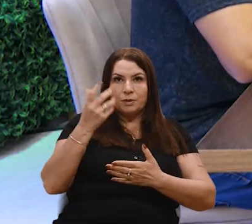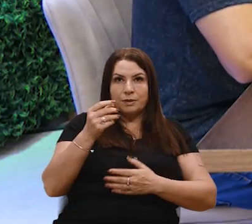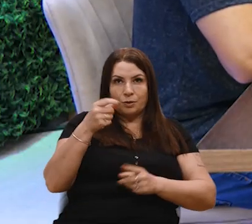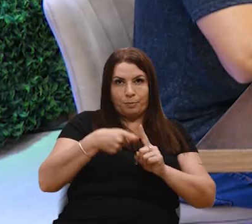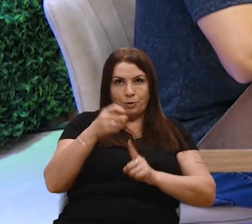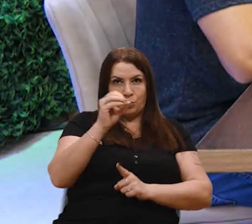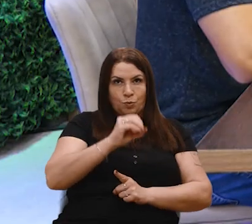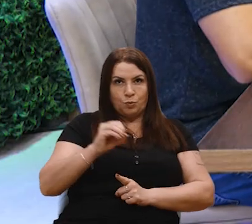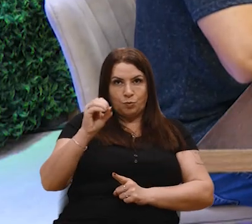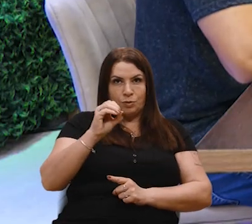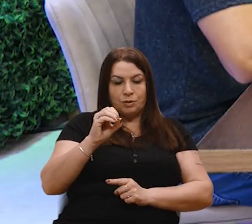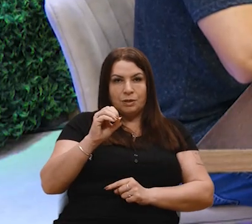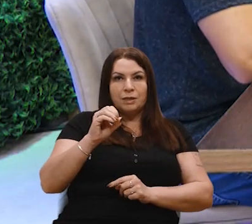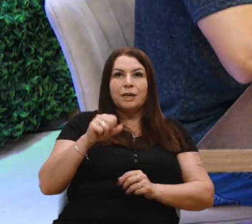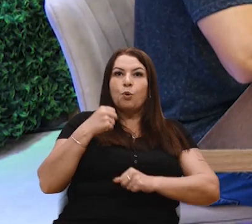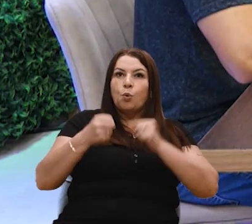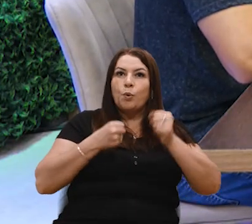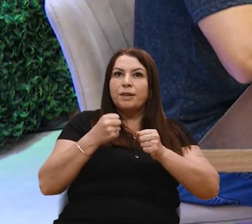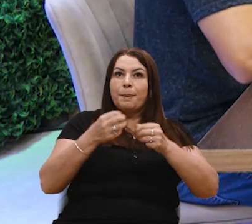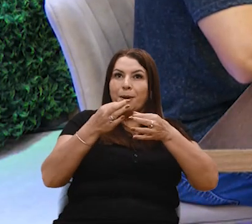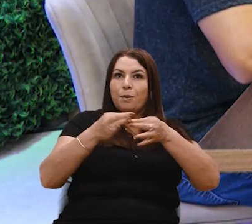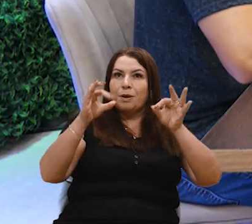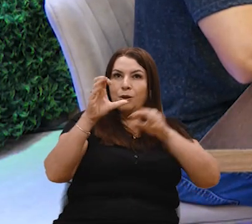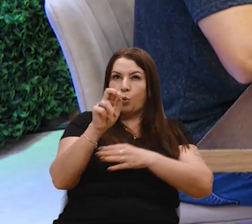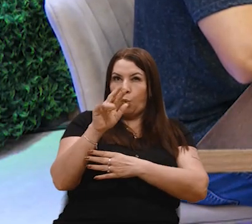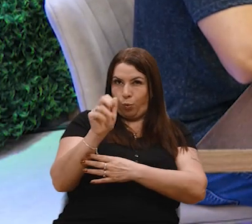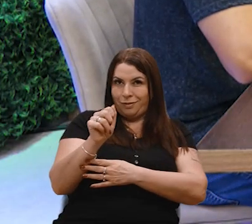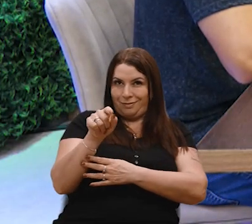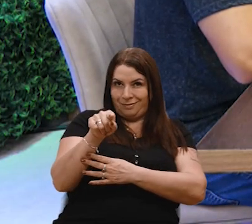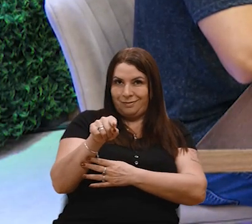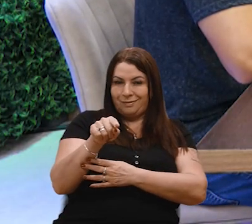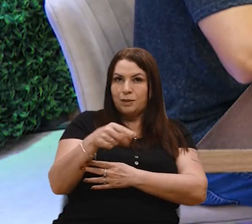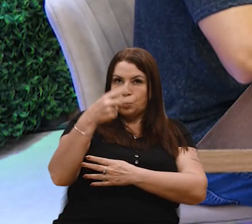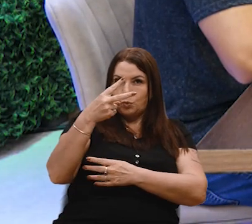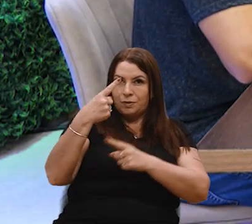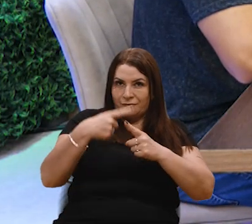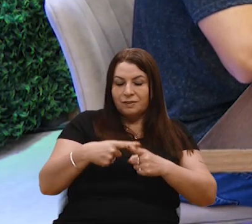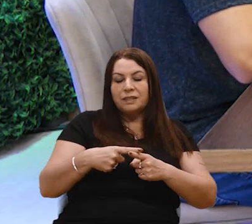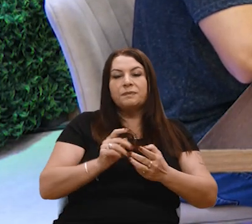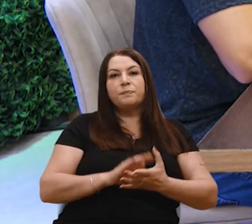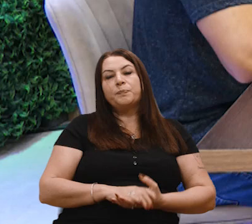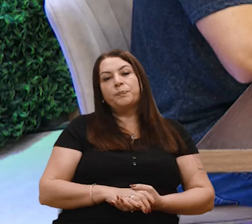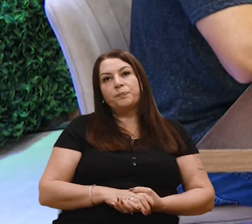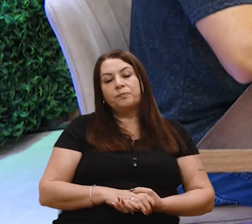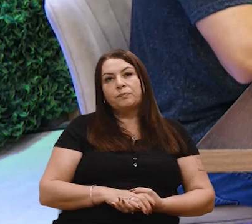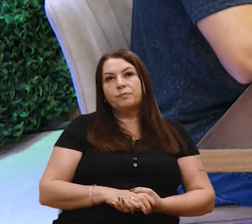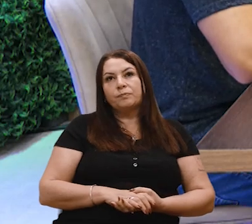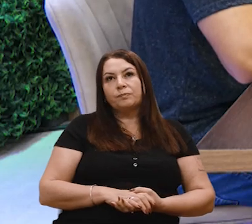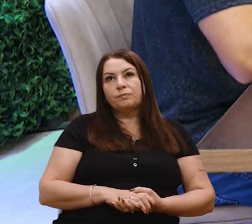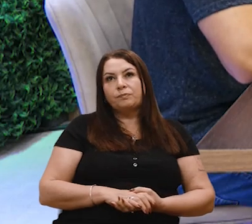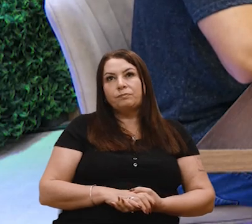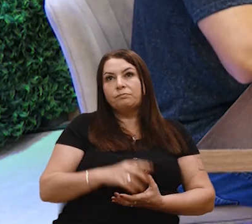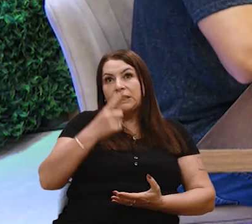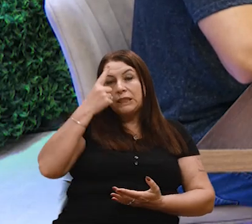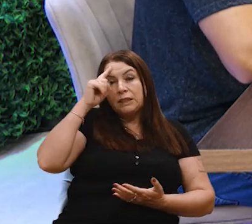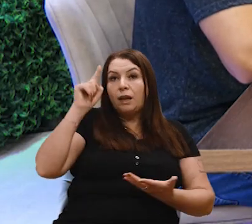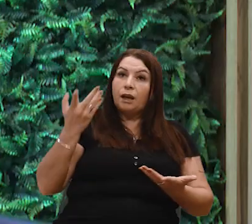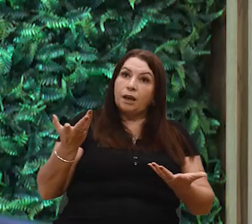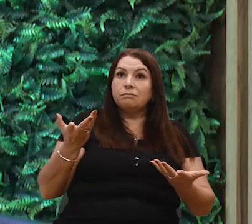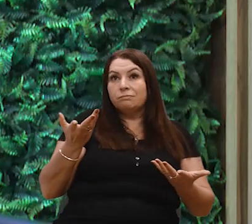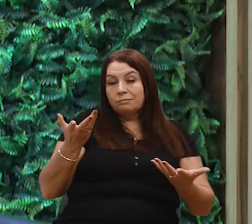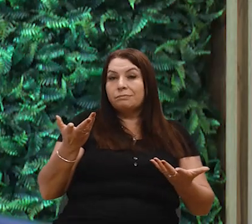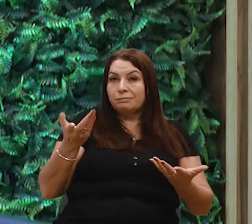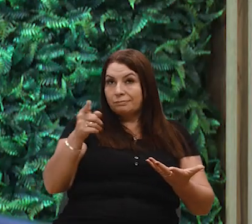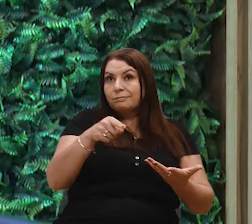da corrida que acontece em outubro, que é a Corrida pela Cura, Uhum. que agora vai estar na segunda edição. Segunda edição. Que